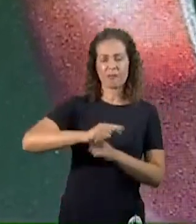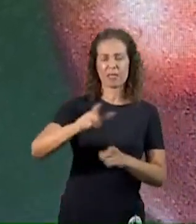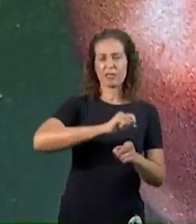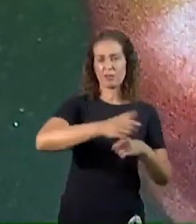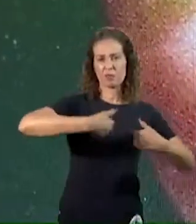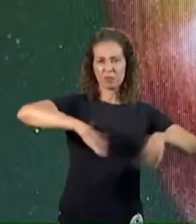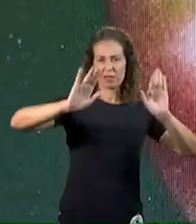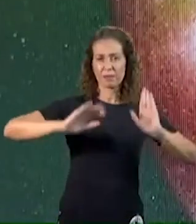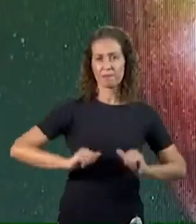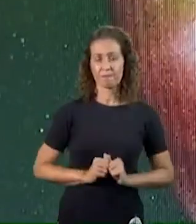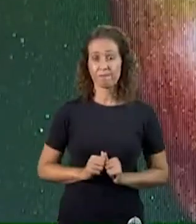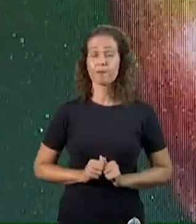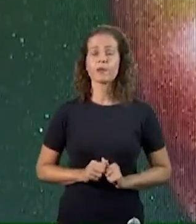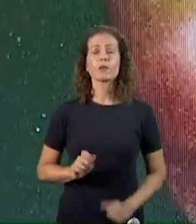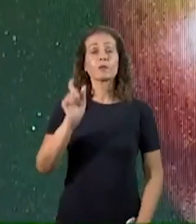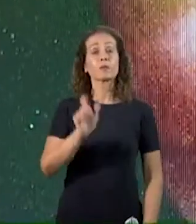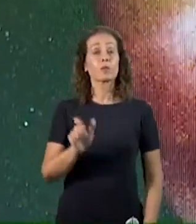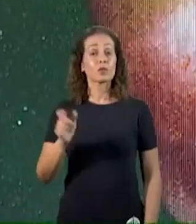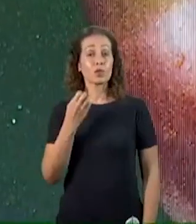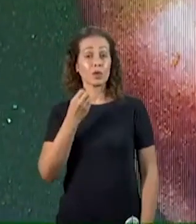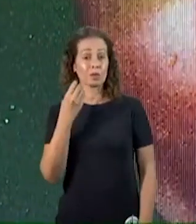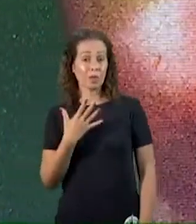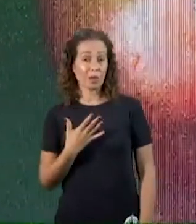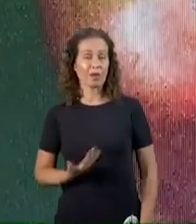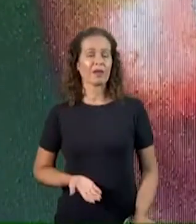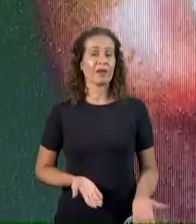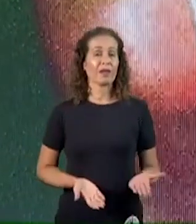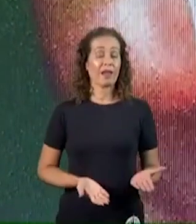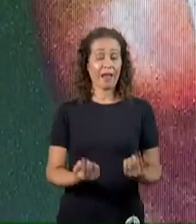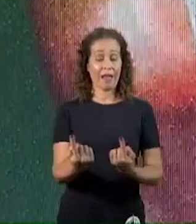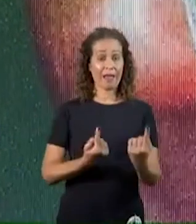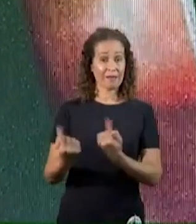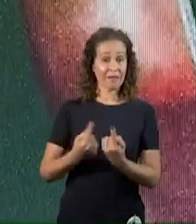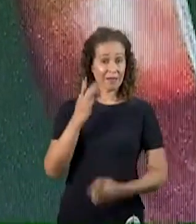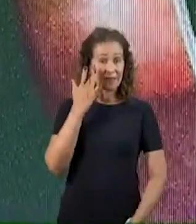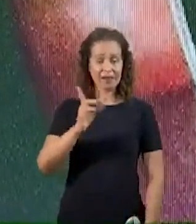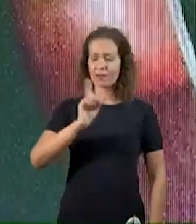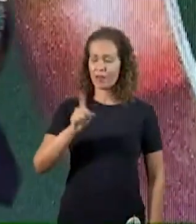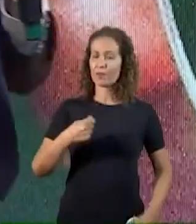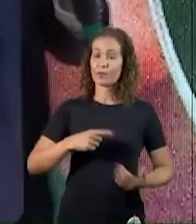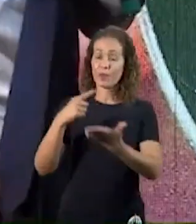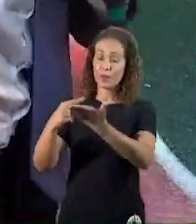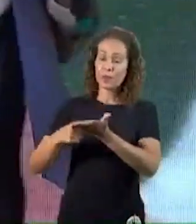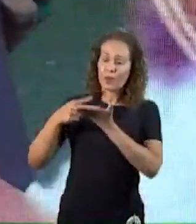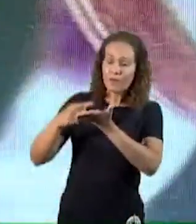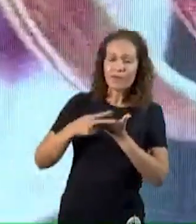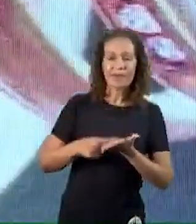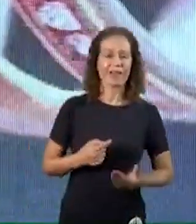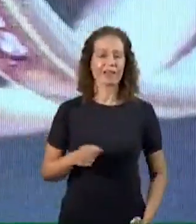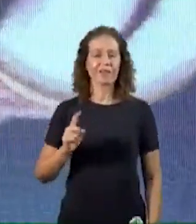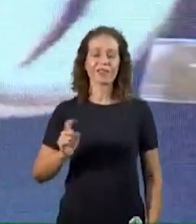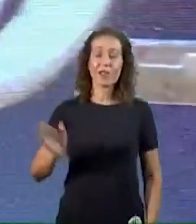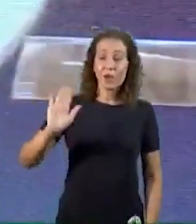E deixa eu explicar uma coisa sobre gente boa. Gente boa não entra na sua vida fácil. Você tem que convidar eles. Você tem que ir atrás deles assim, ó.